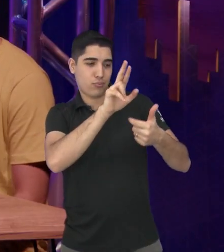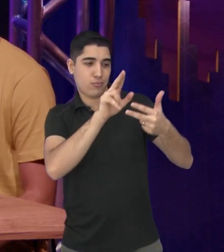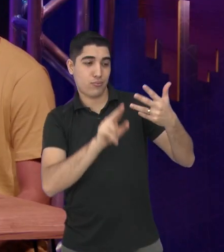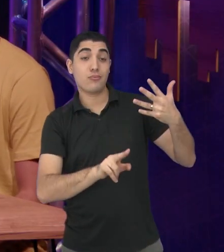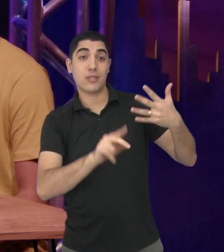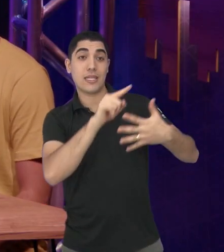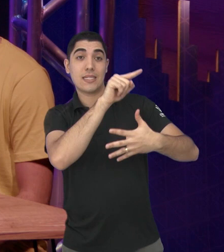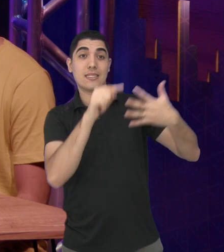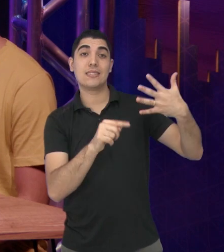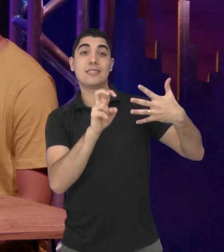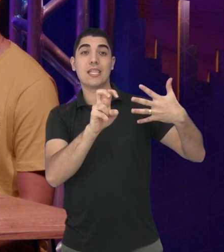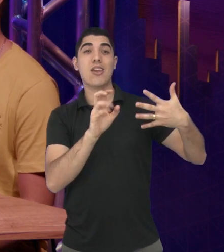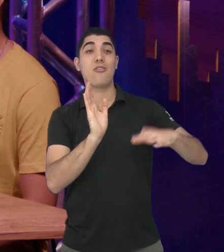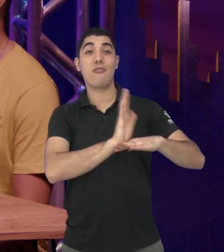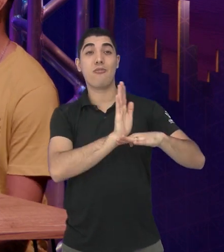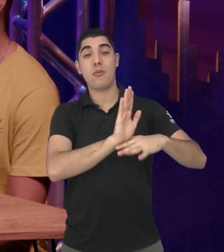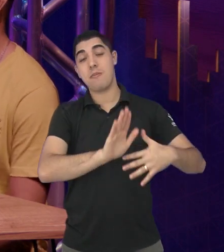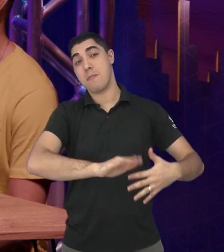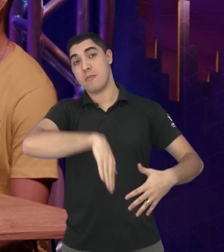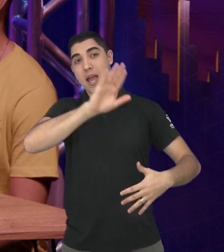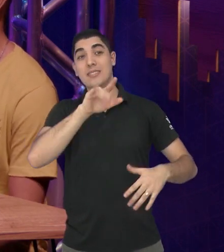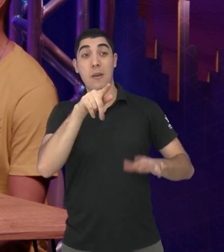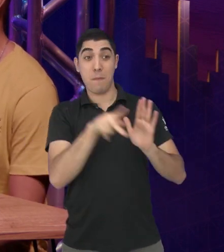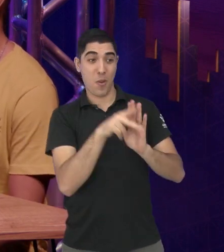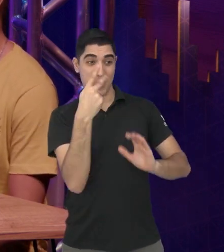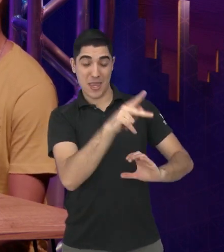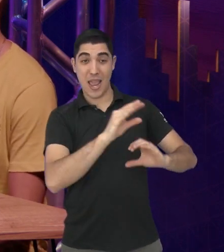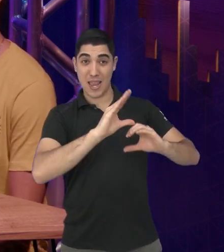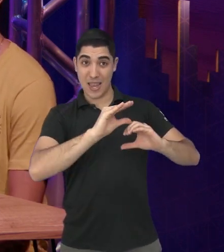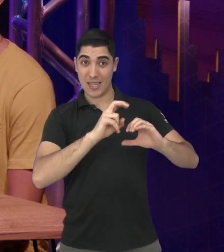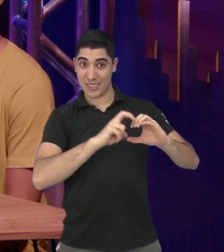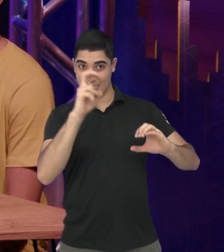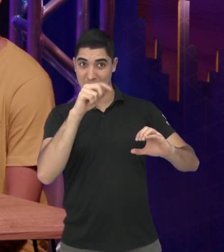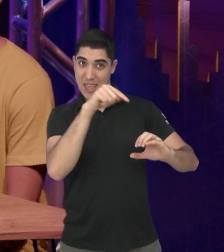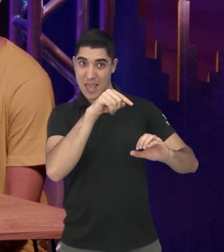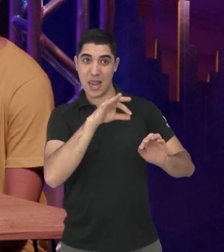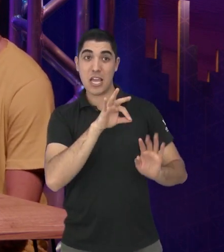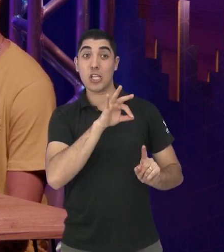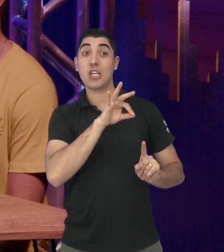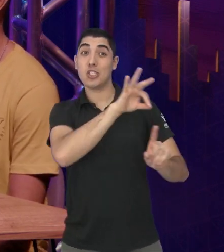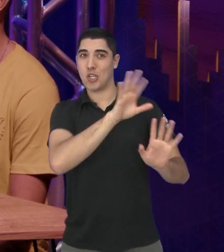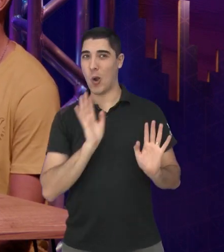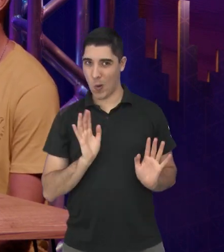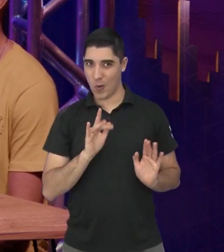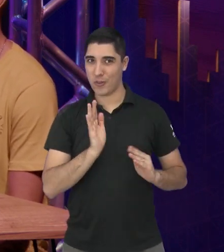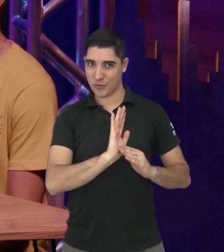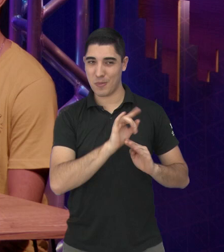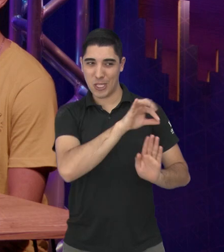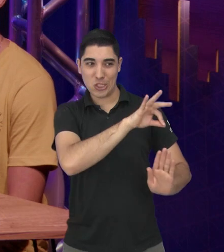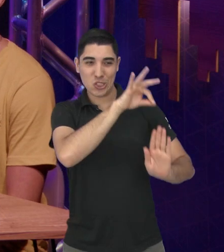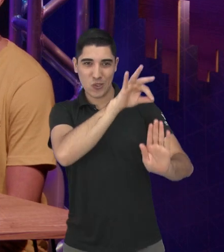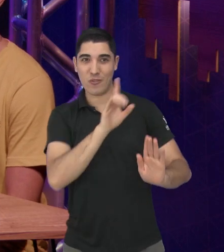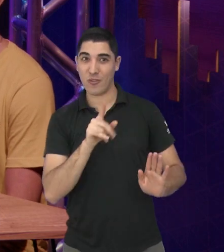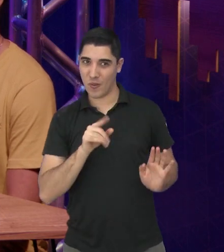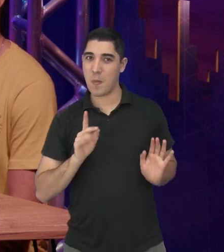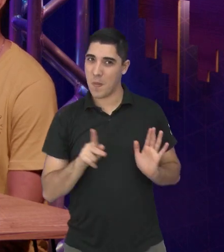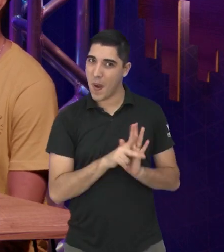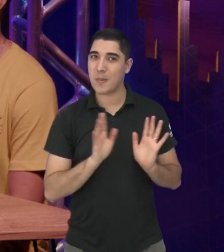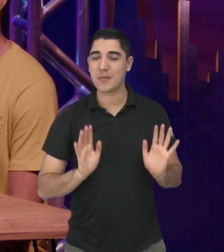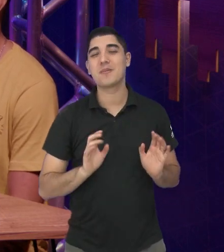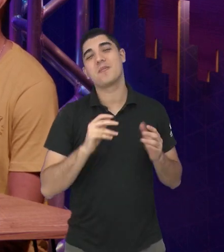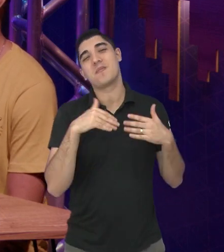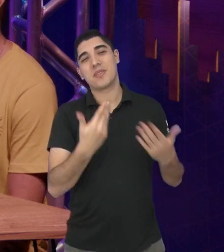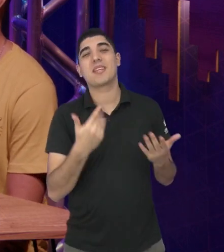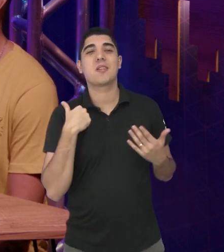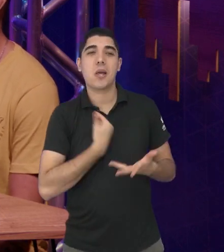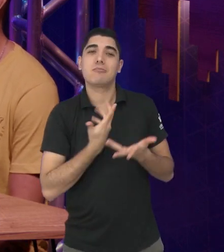top 5 de filmes indicados por uma inteligência artificial. E eu acho que o recado que a gente queria dar era mais ou menos